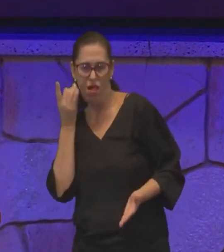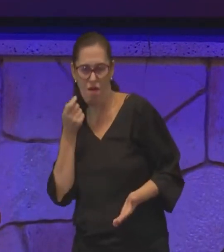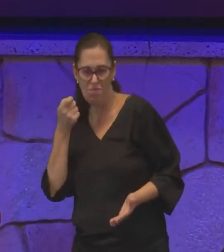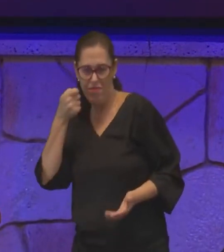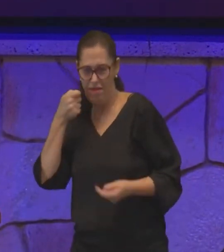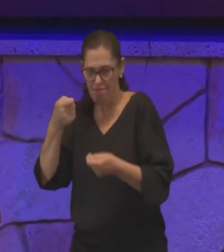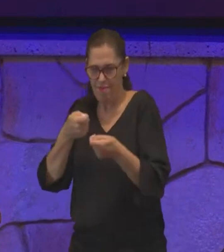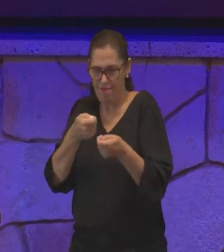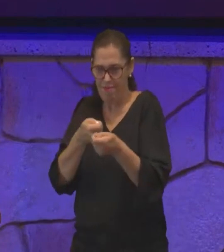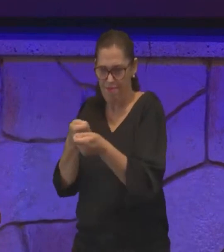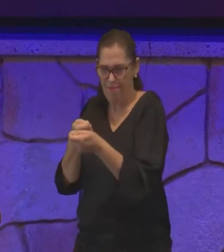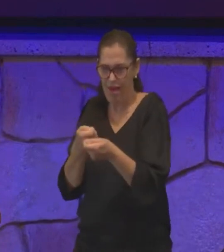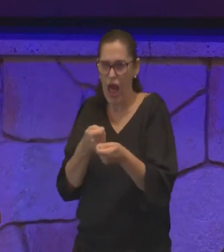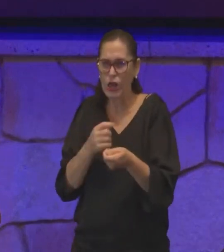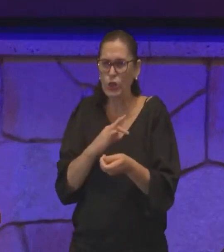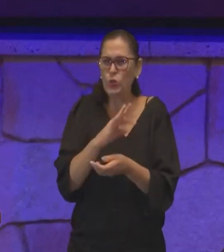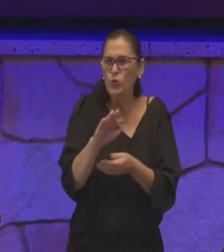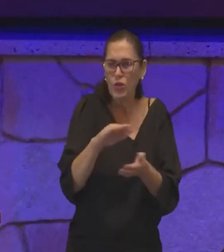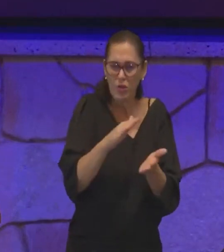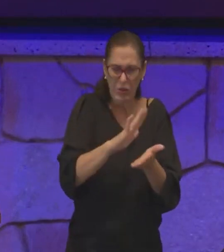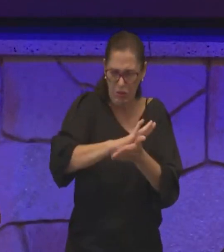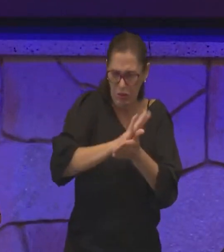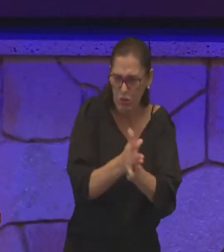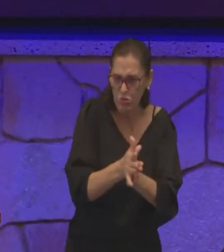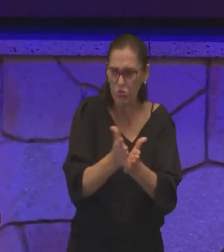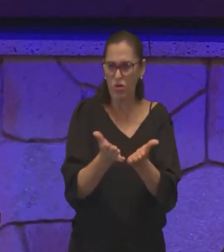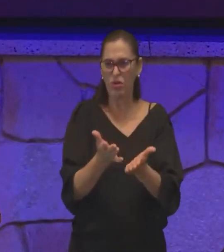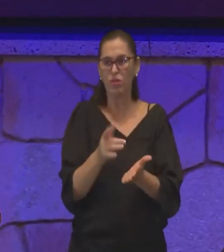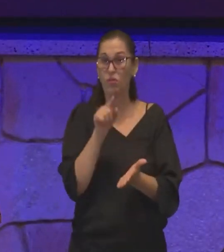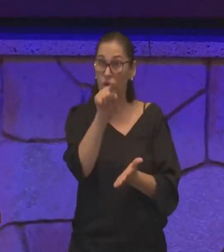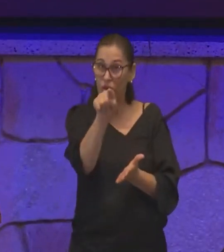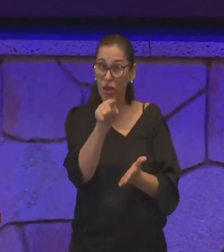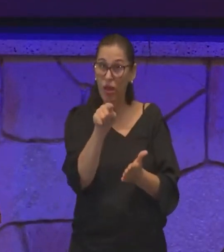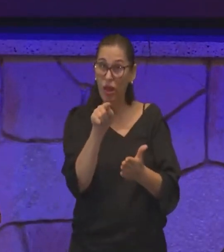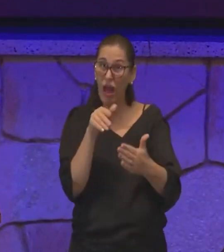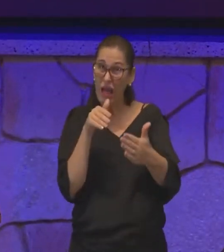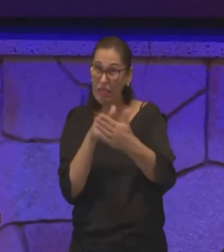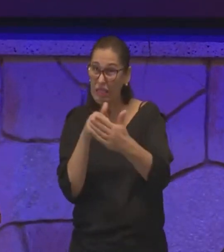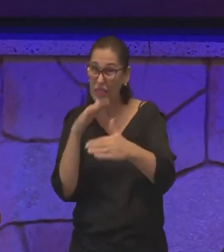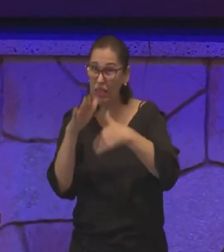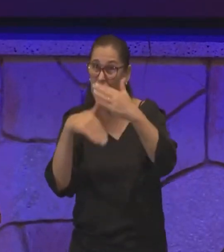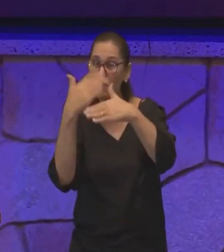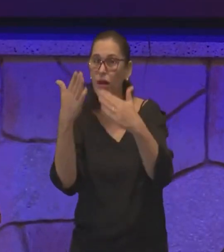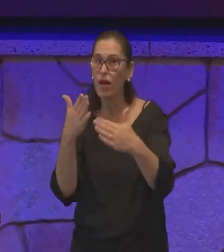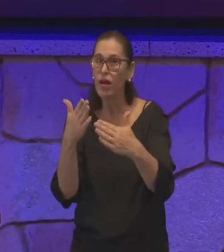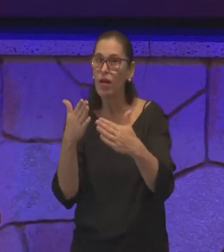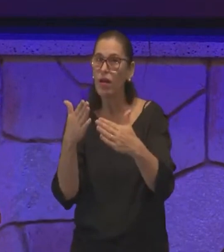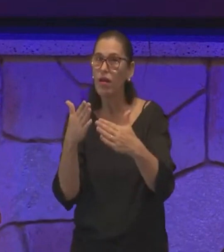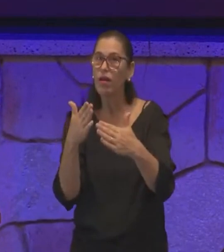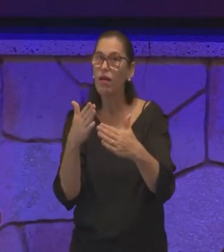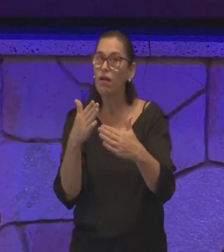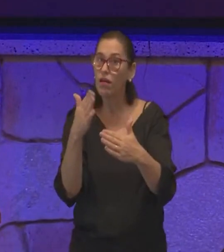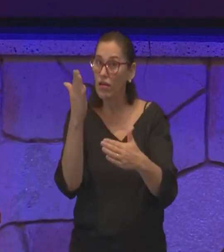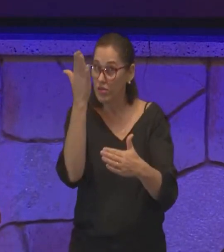as formas, tentar destruí-lo e impedir que você avance, não tenha dúvida disso.